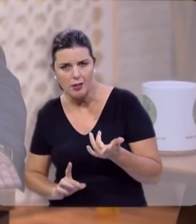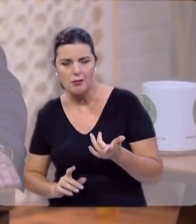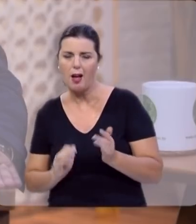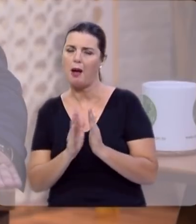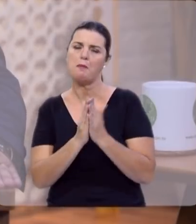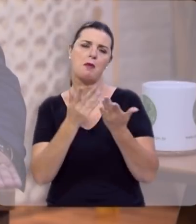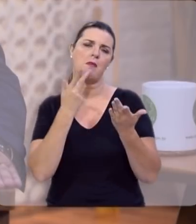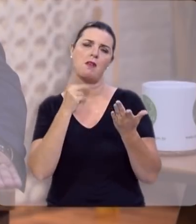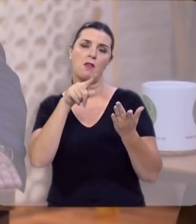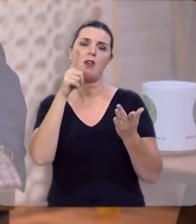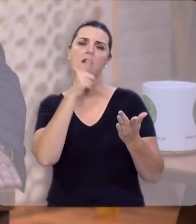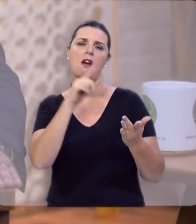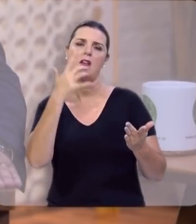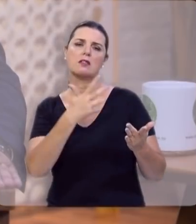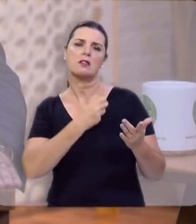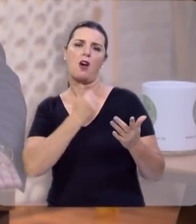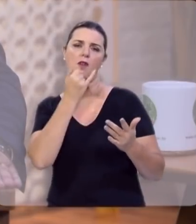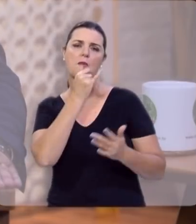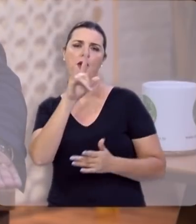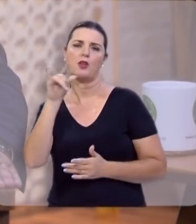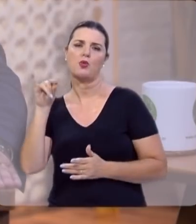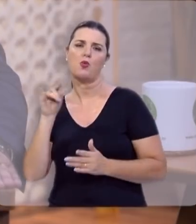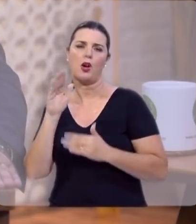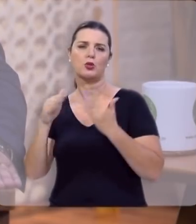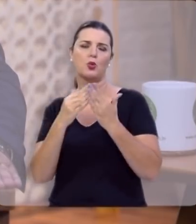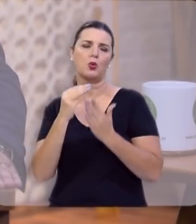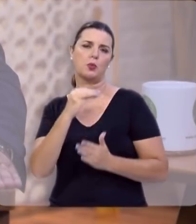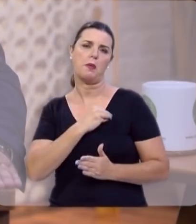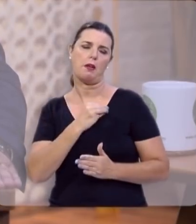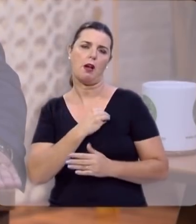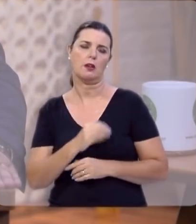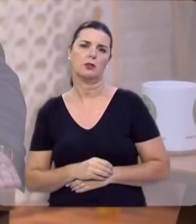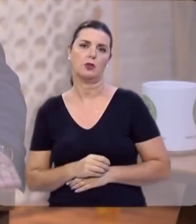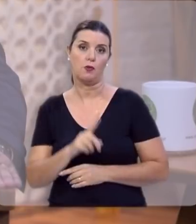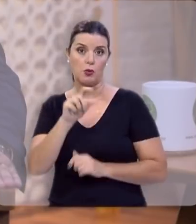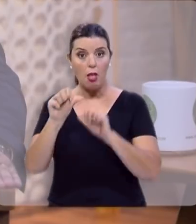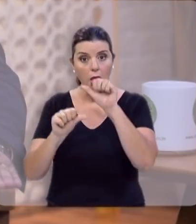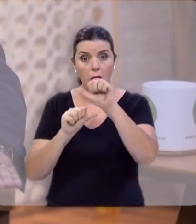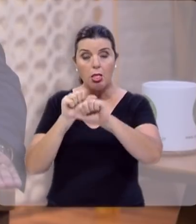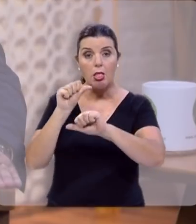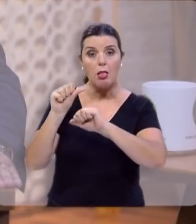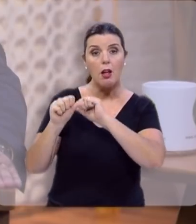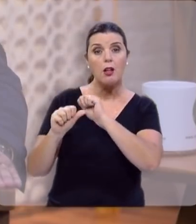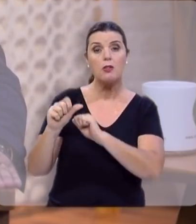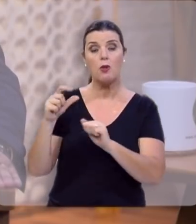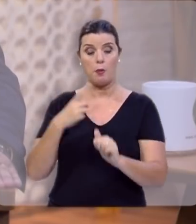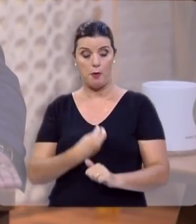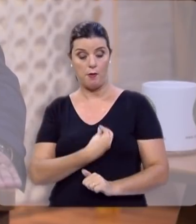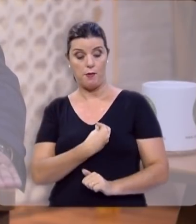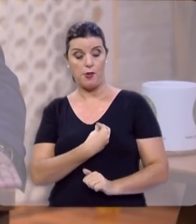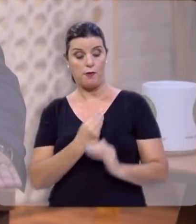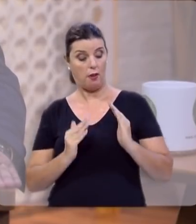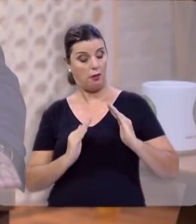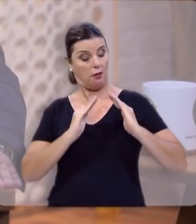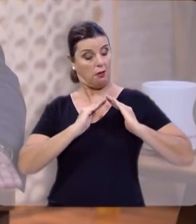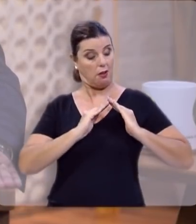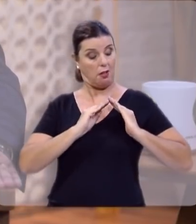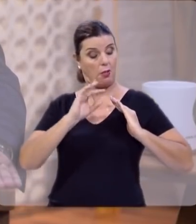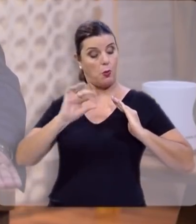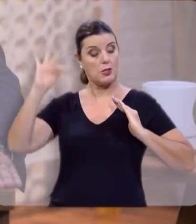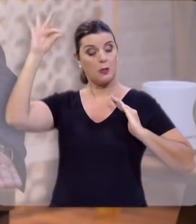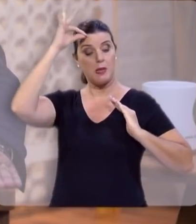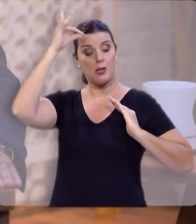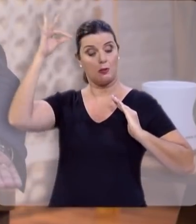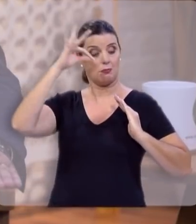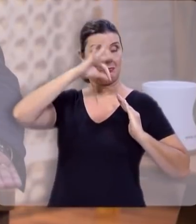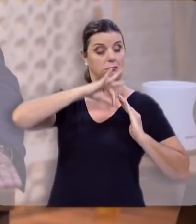você será salvo, será perdoado de todos os teus pecados, você se tornará habitação do Espírito Santo de Deus e